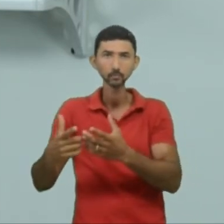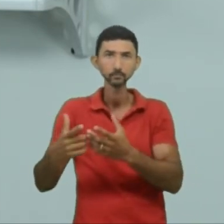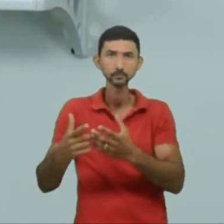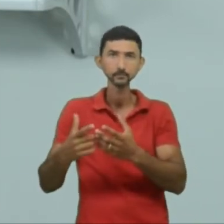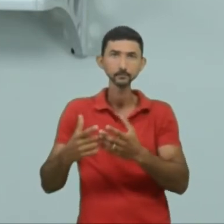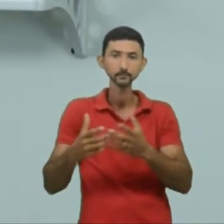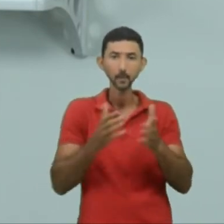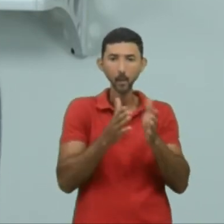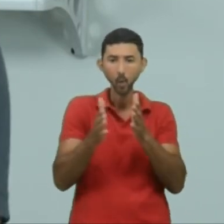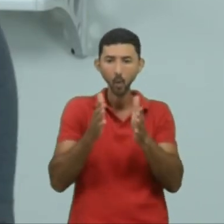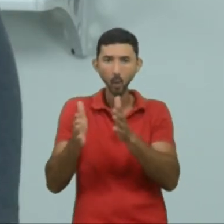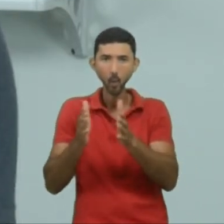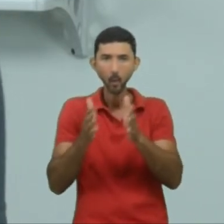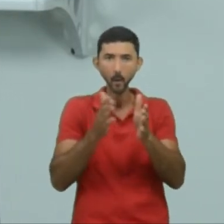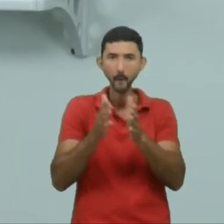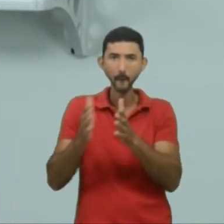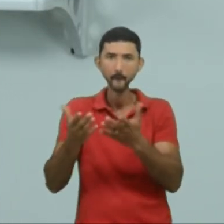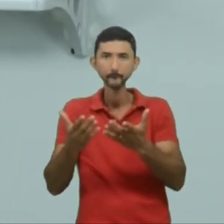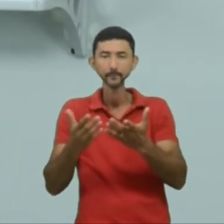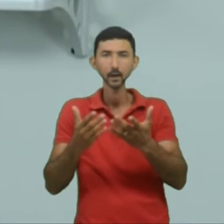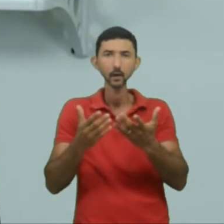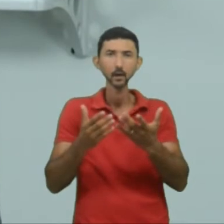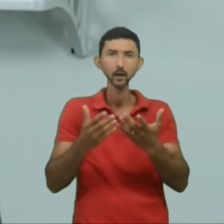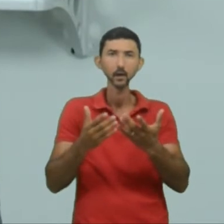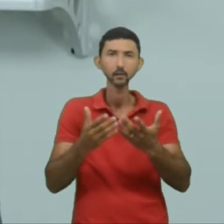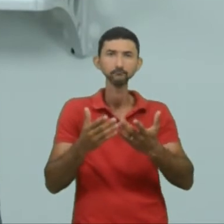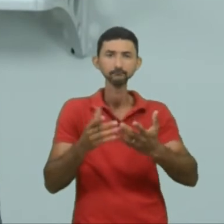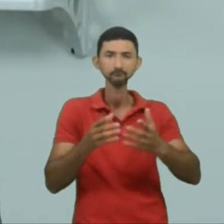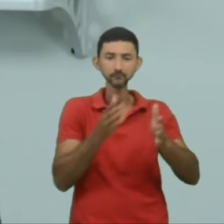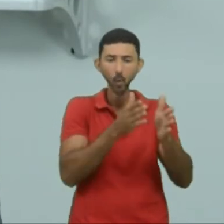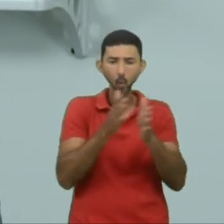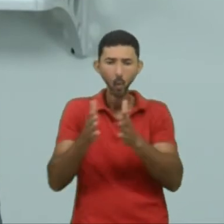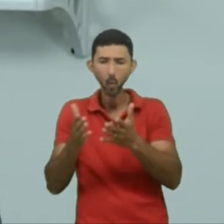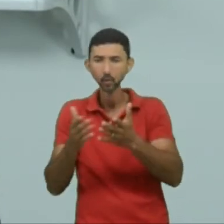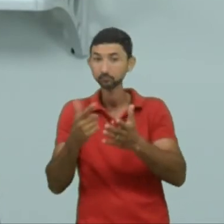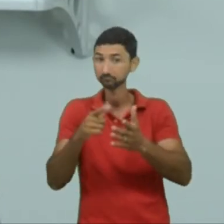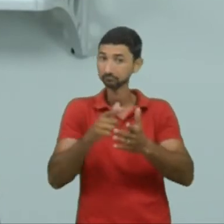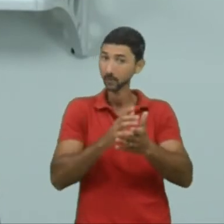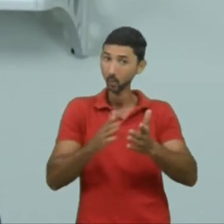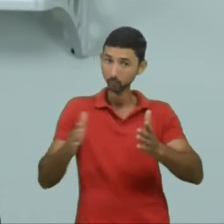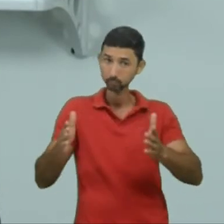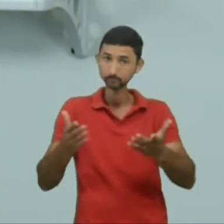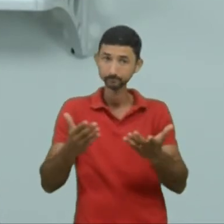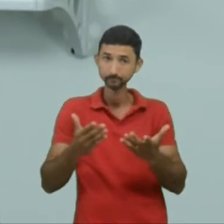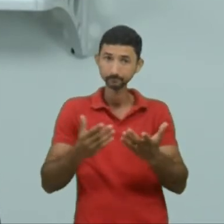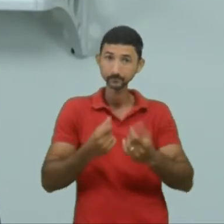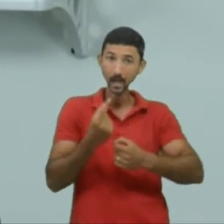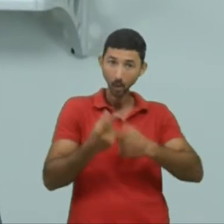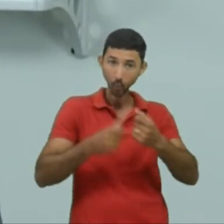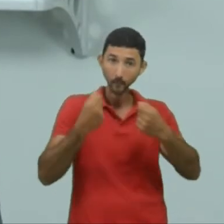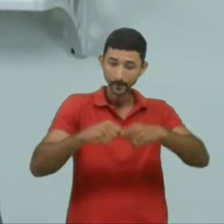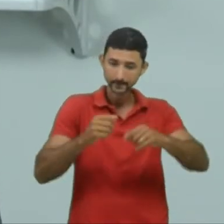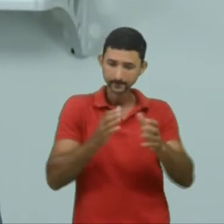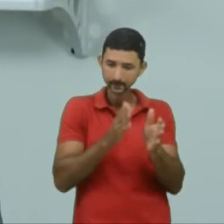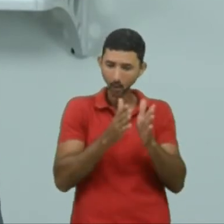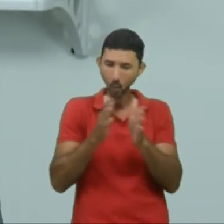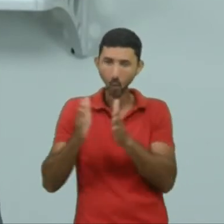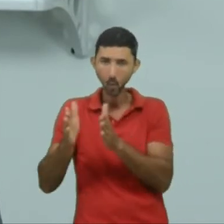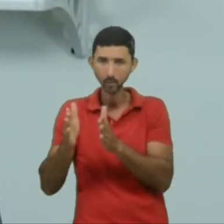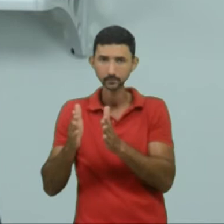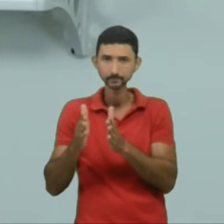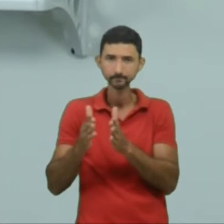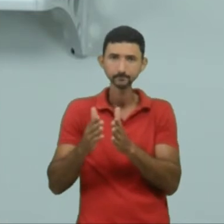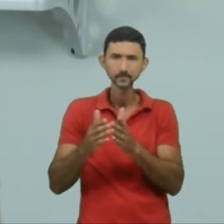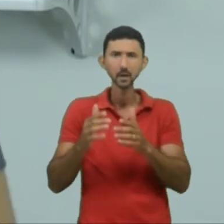a ordem, nesse caso aí, para a gente, ela não importa. E em alguns casos vai importar. Então a gente está trabalhando